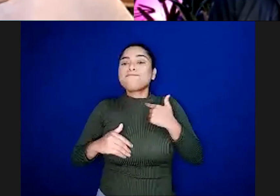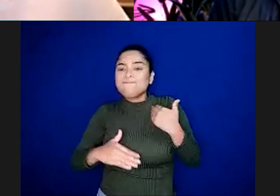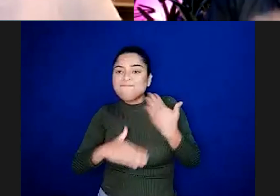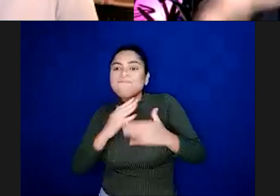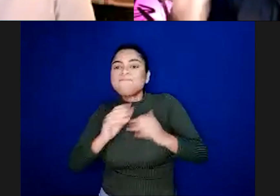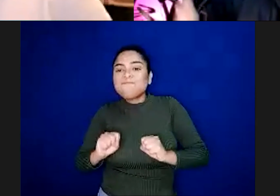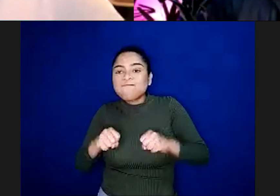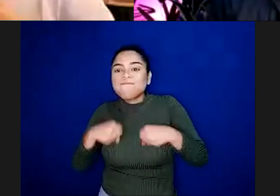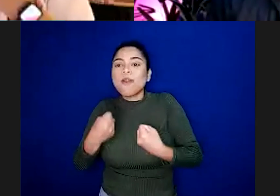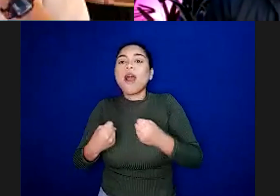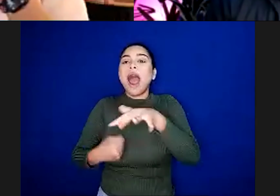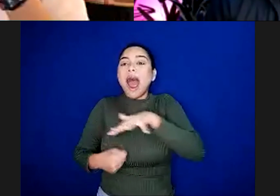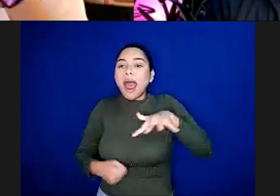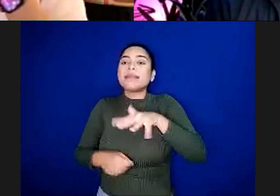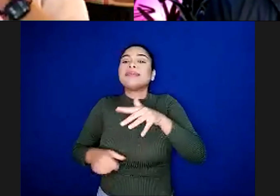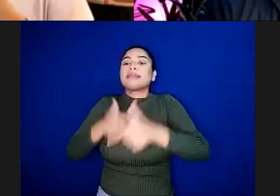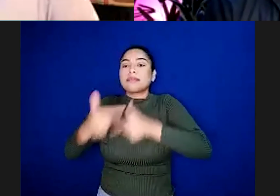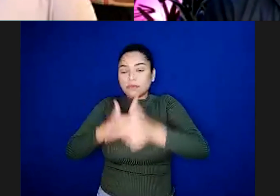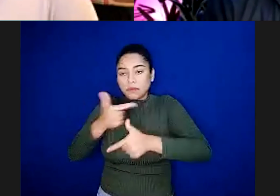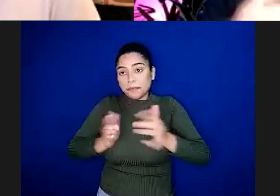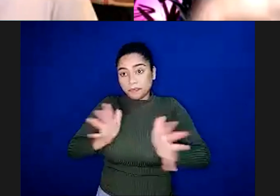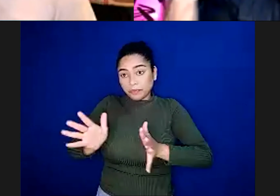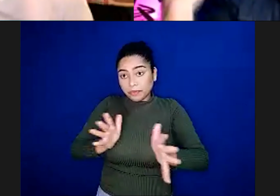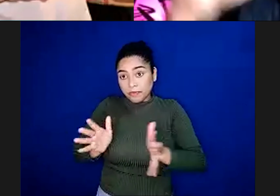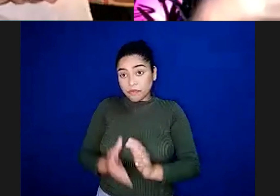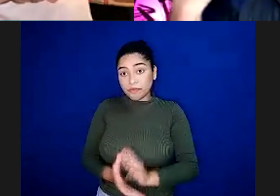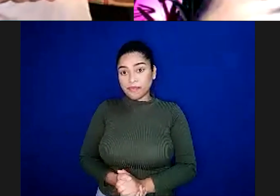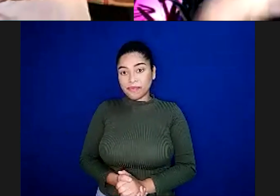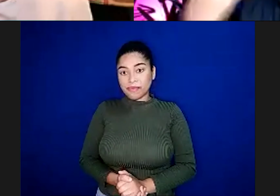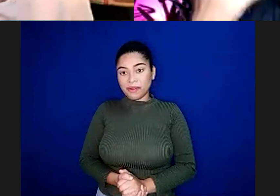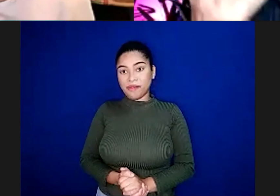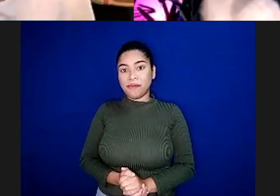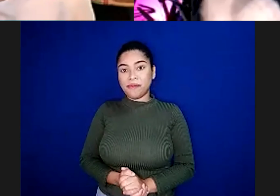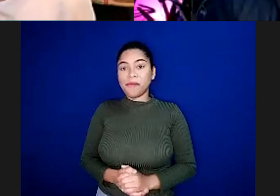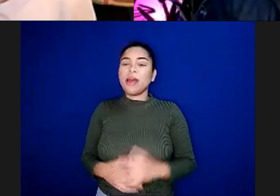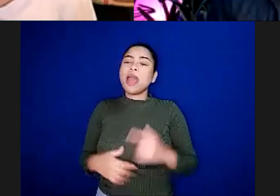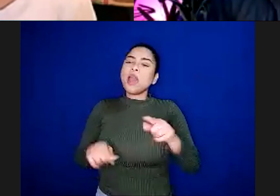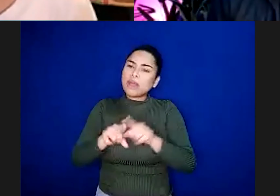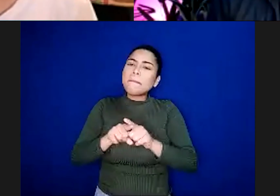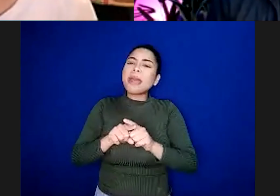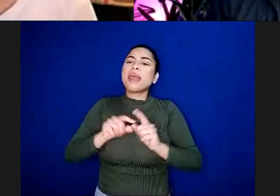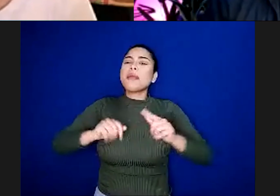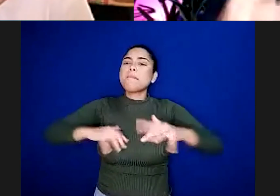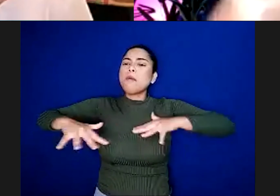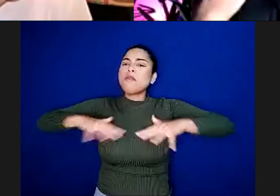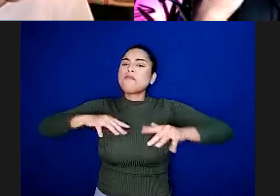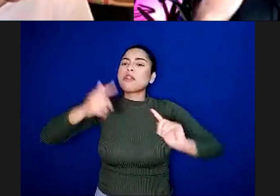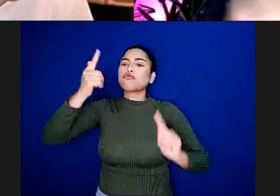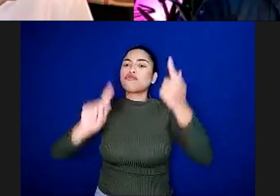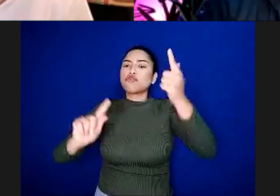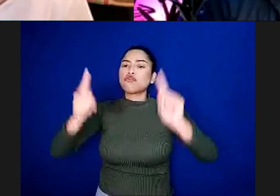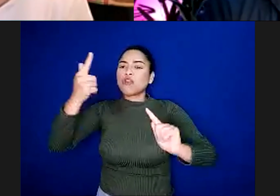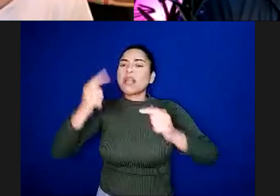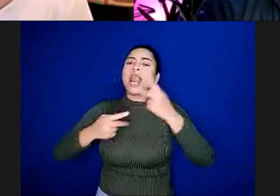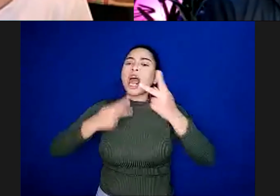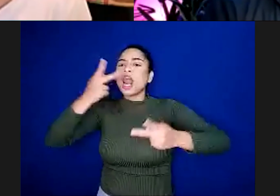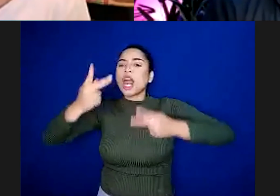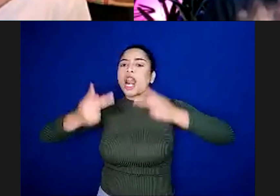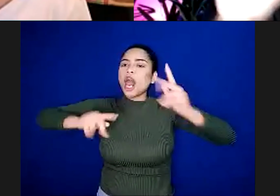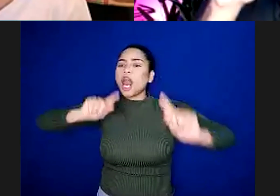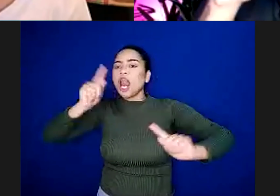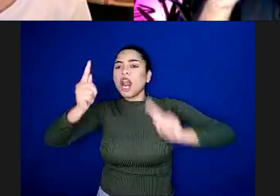educação e nos âmbitos afetivos como falou gesticulando bastante aqui com com as mãos então bem solto vocês